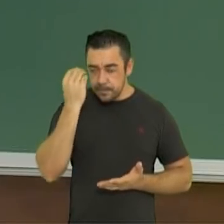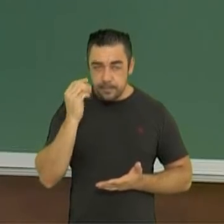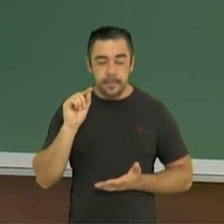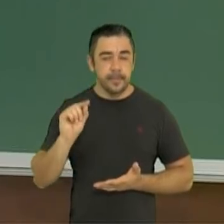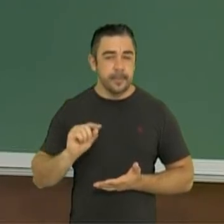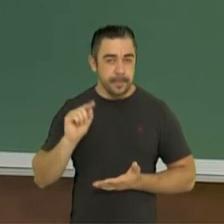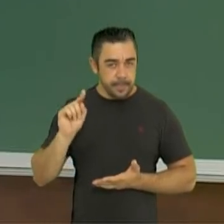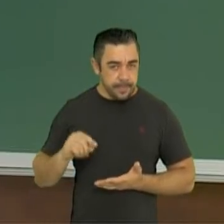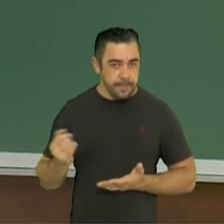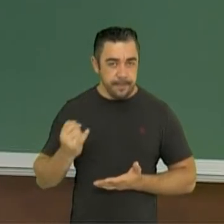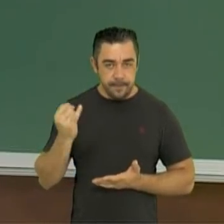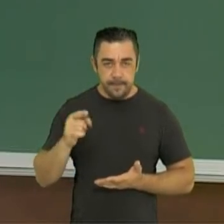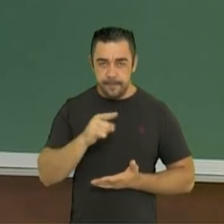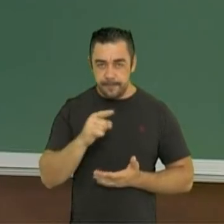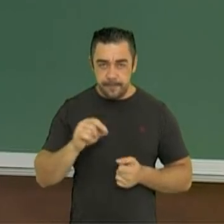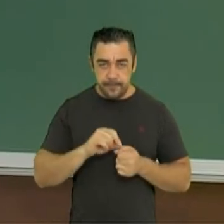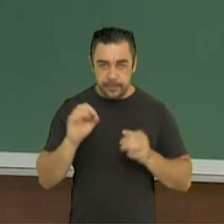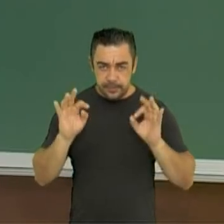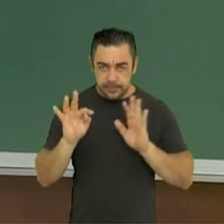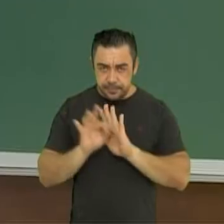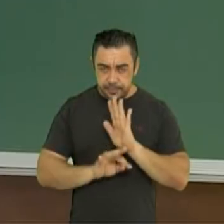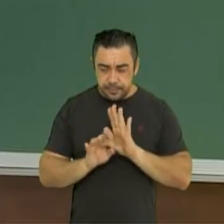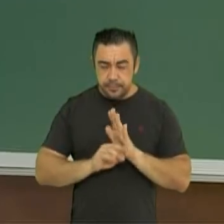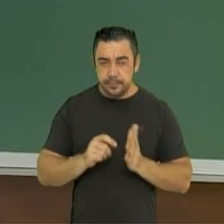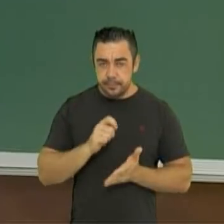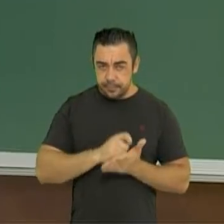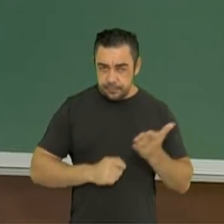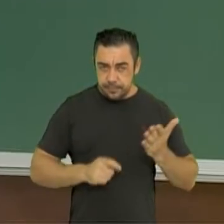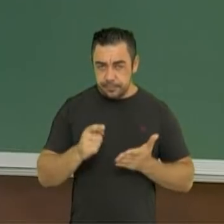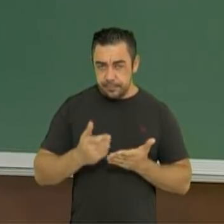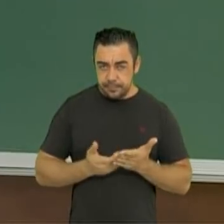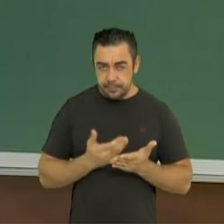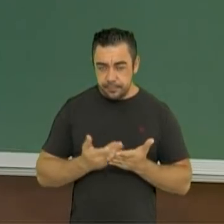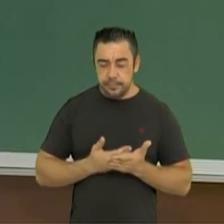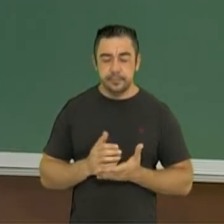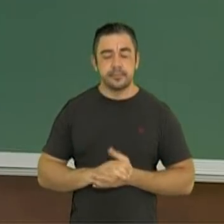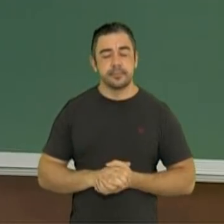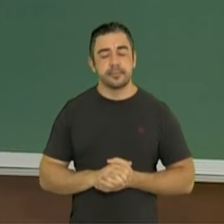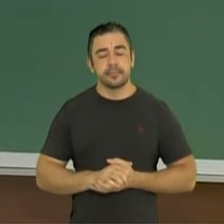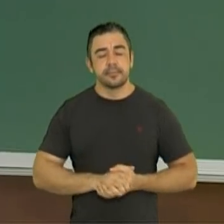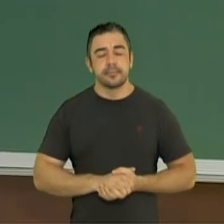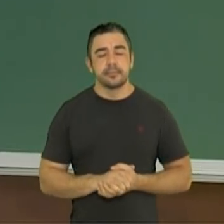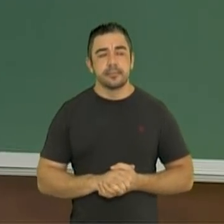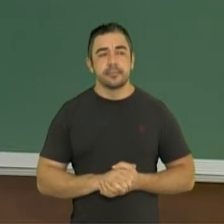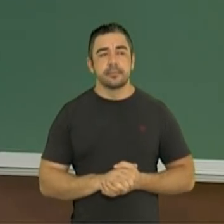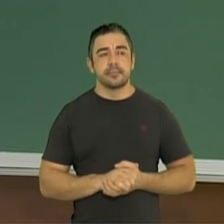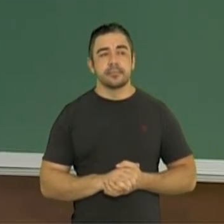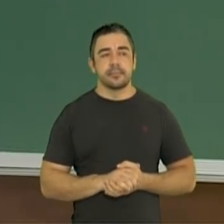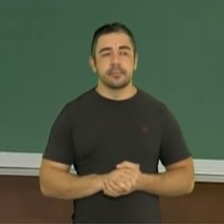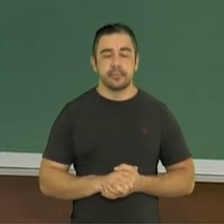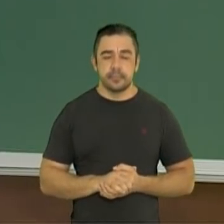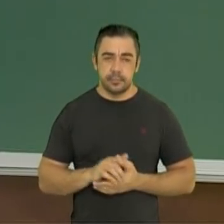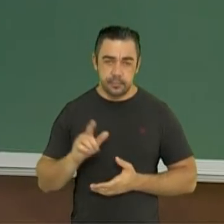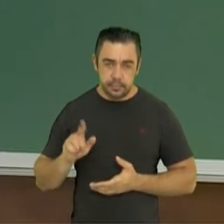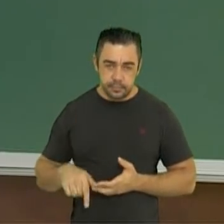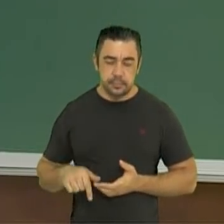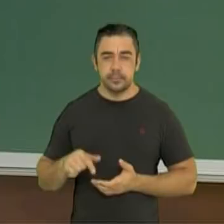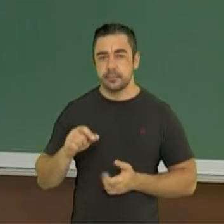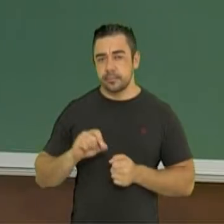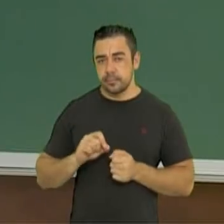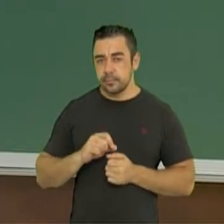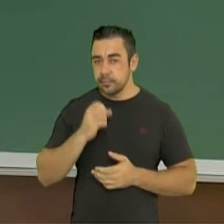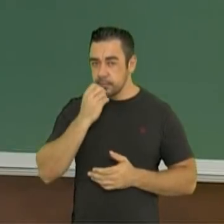são relevantes para a produção do seu texto, tá? Anota aí no seu caderno e vamos falar um pouquinho de cada um. A construção de um